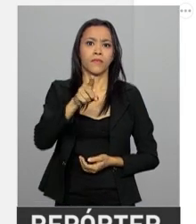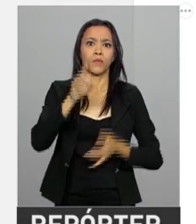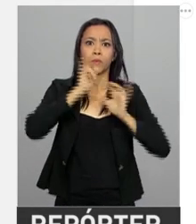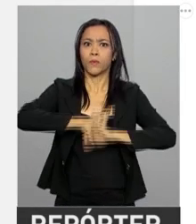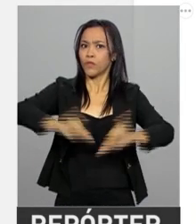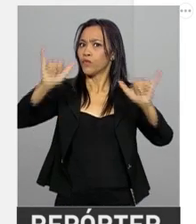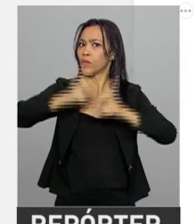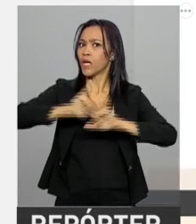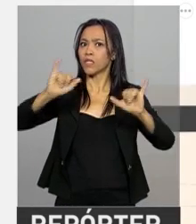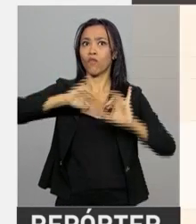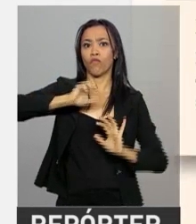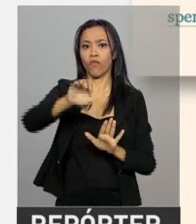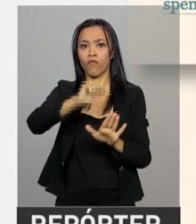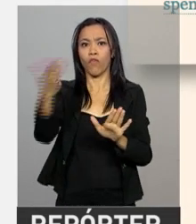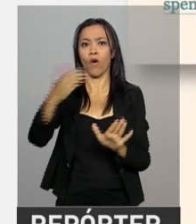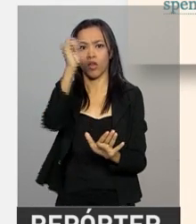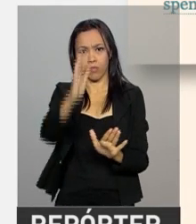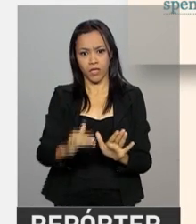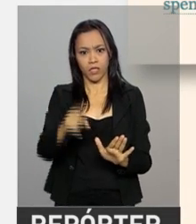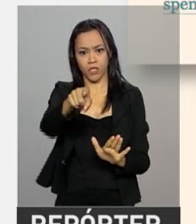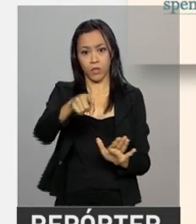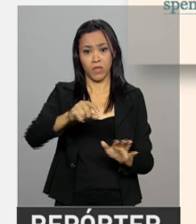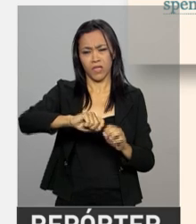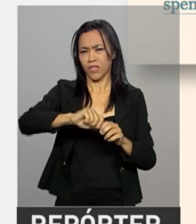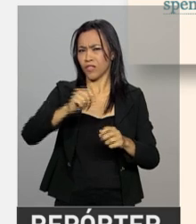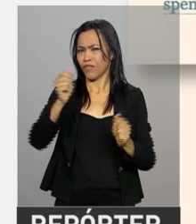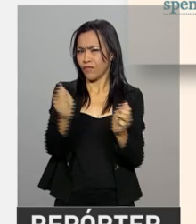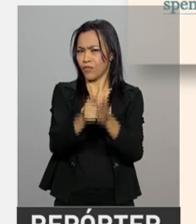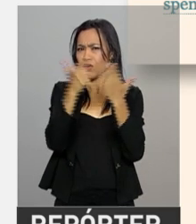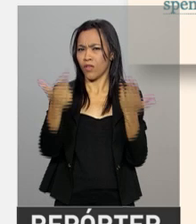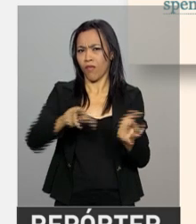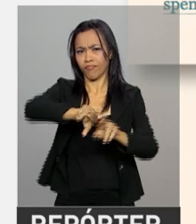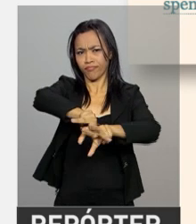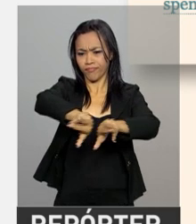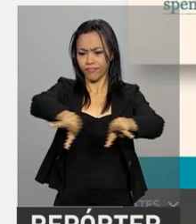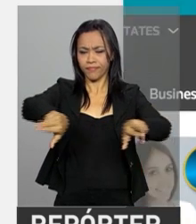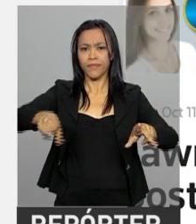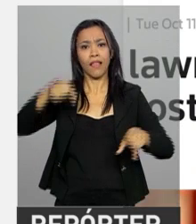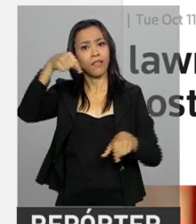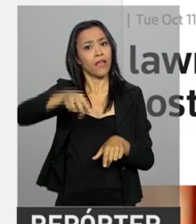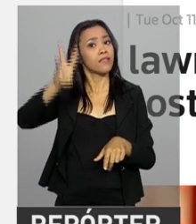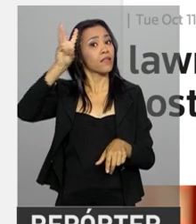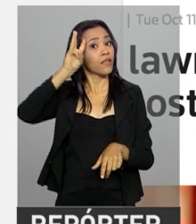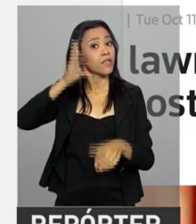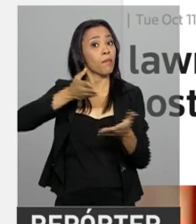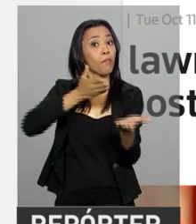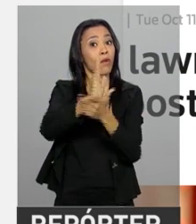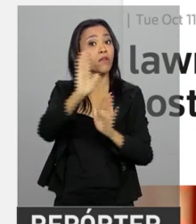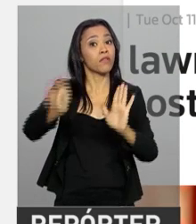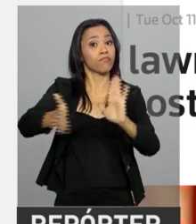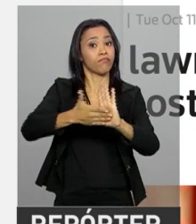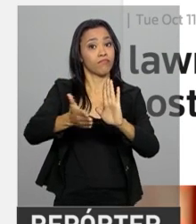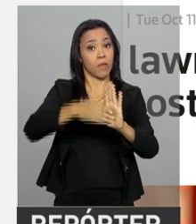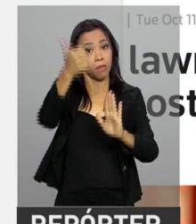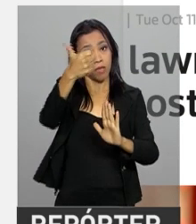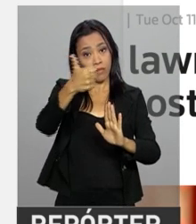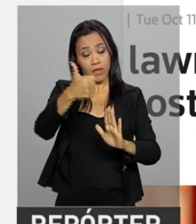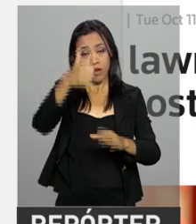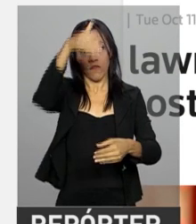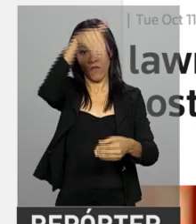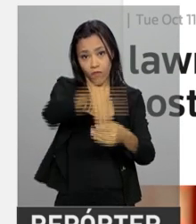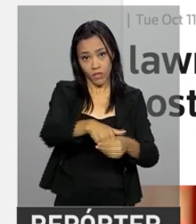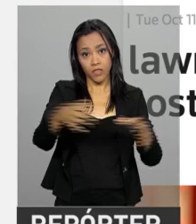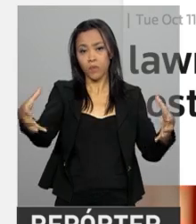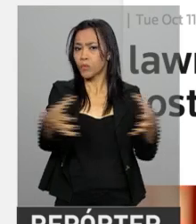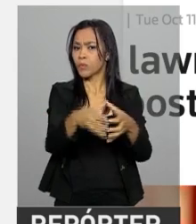Repercussão fora do país. Meios de comunicação internacionais destacaram nesta terça-feira a aprovação em primeiro turno pela Câmara dos Deputados